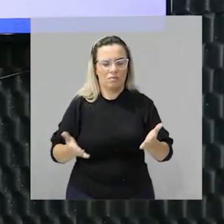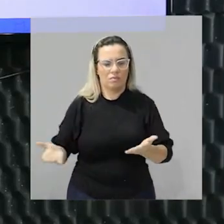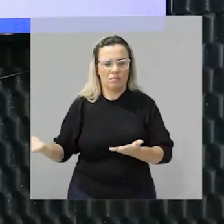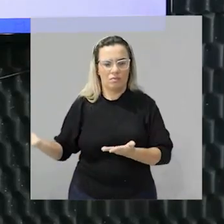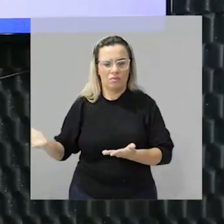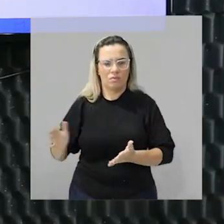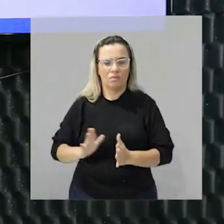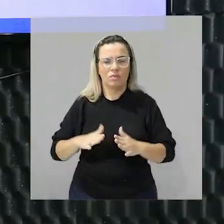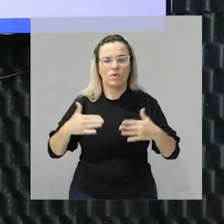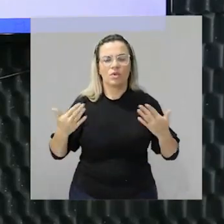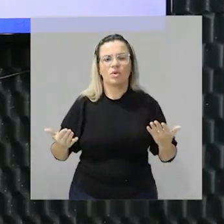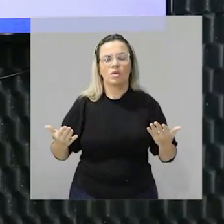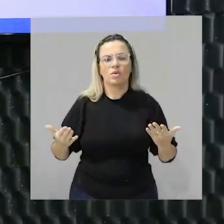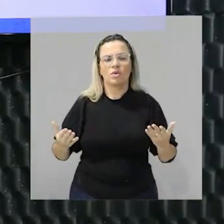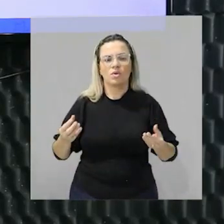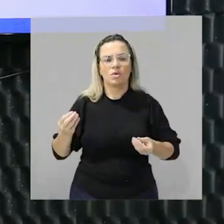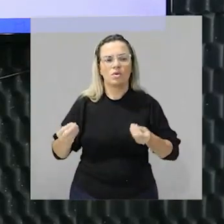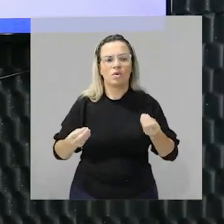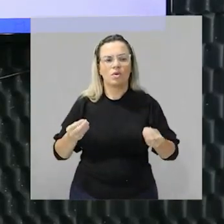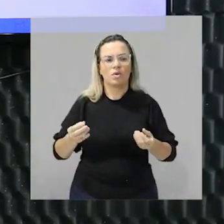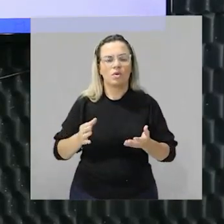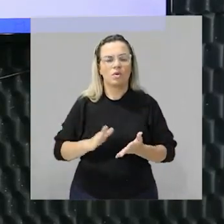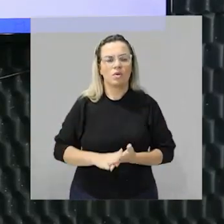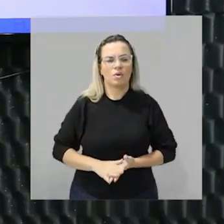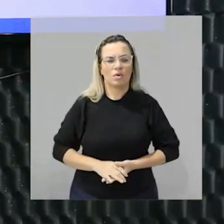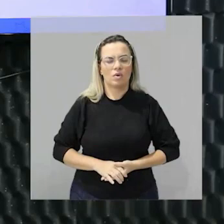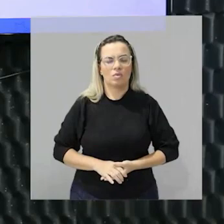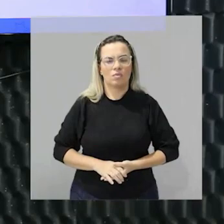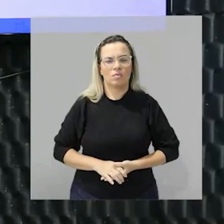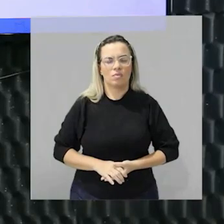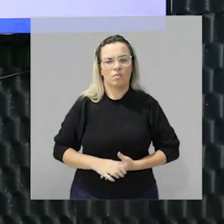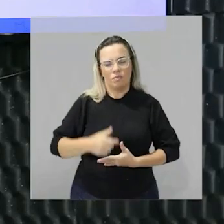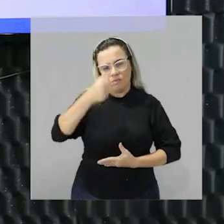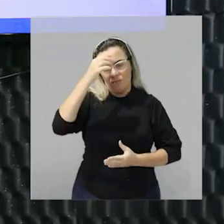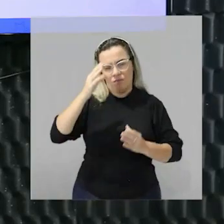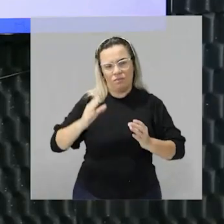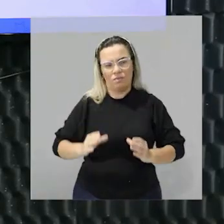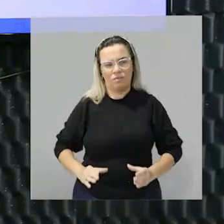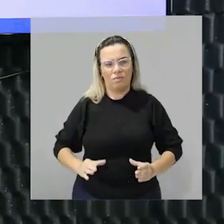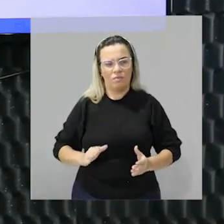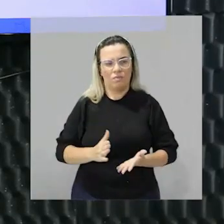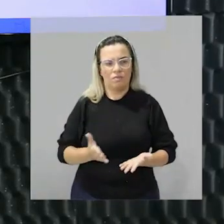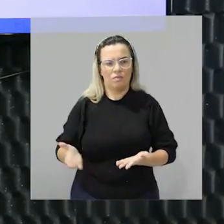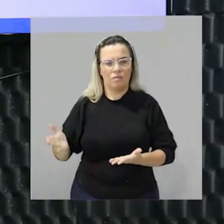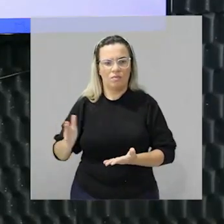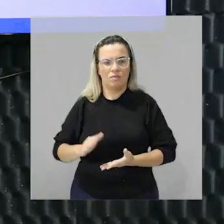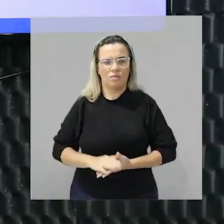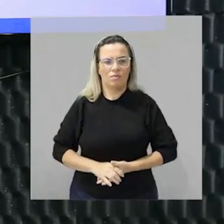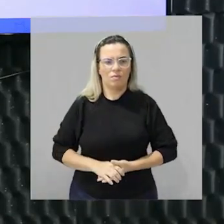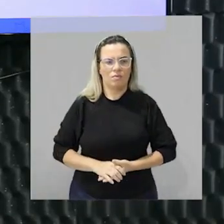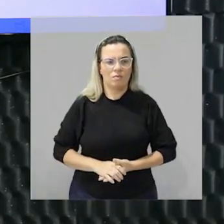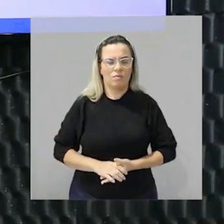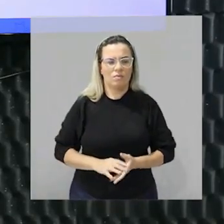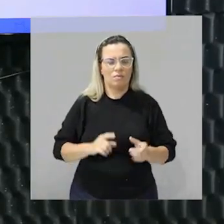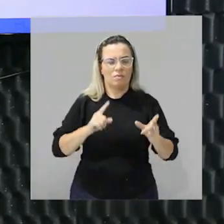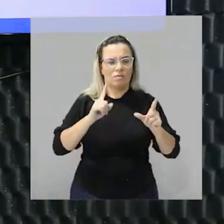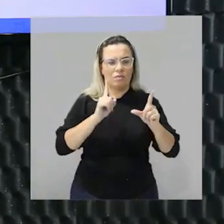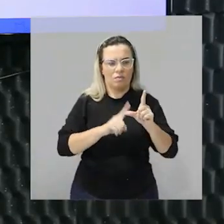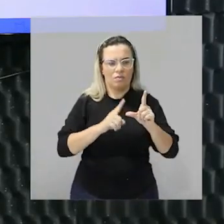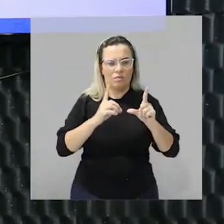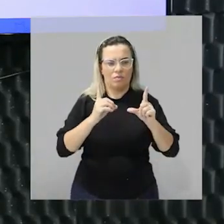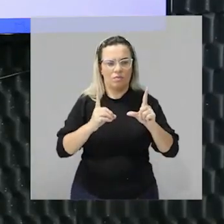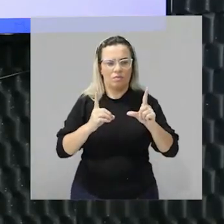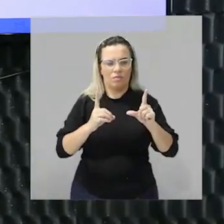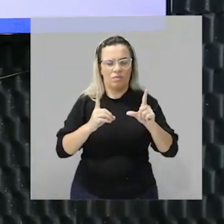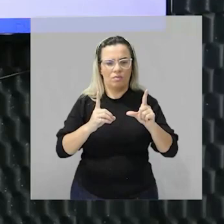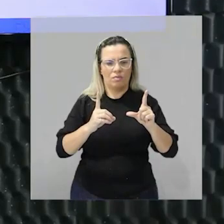Então, qual foi o meio que eles procuraram exercer a sua cidadania? Através de levantes. Então, a partir do momento que